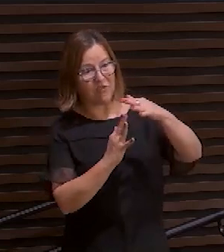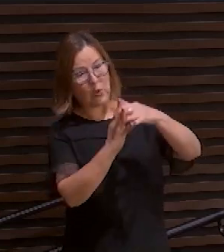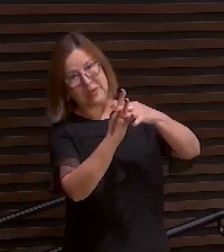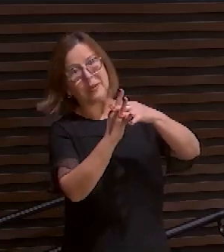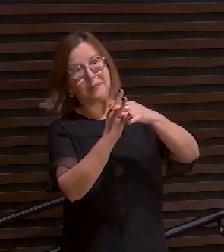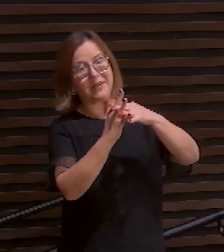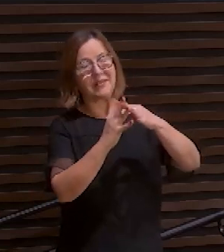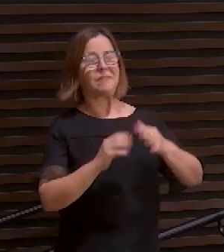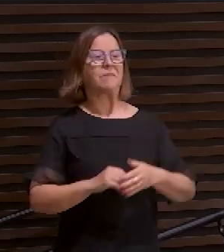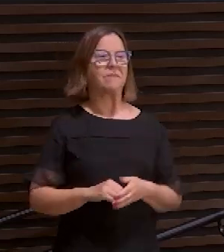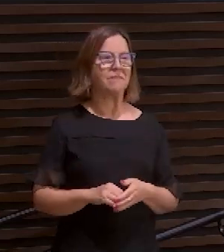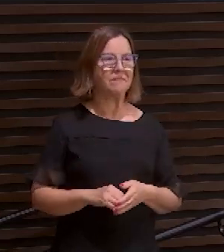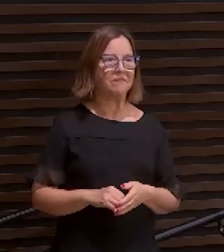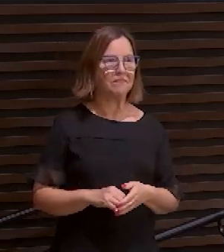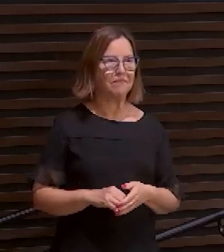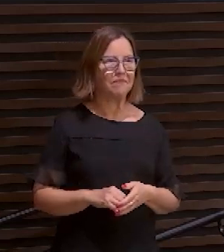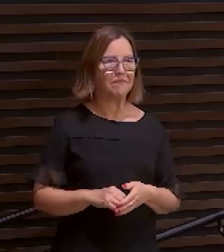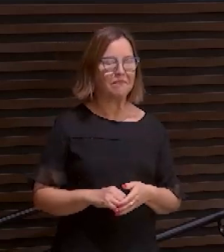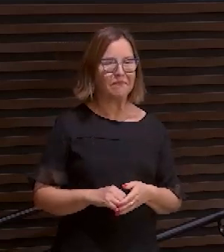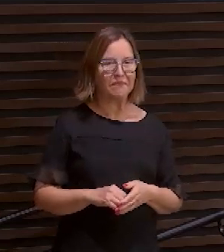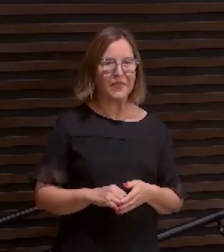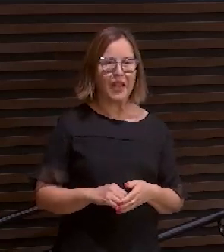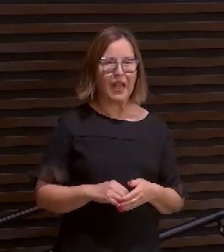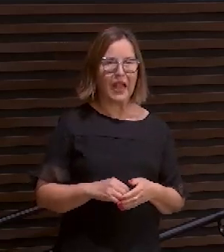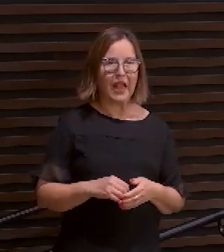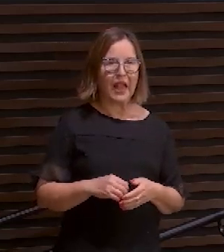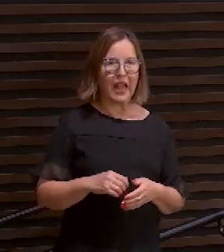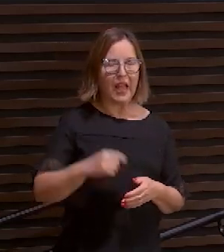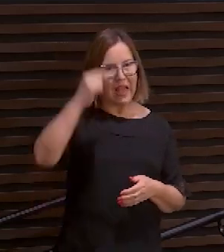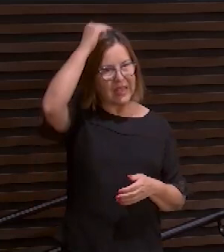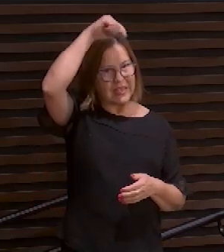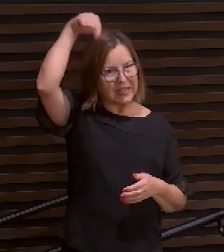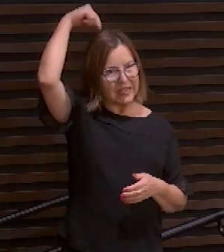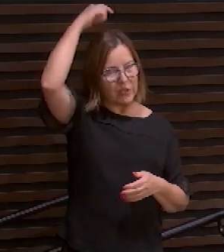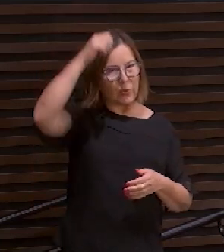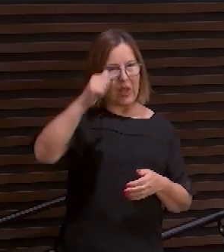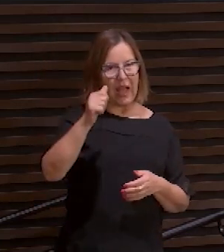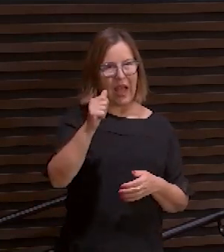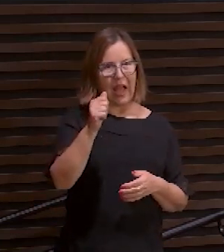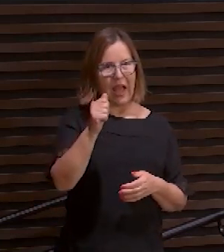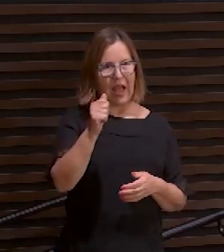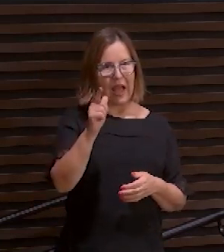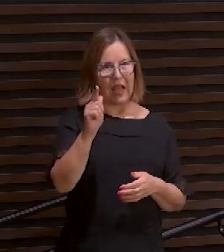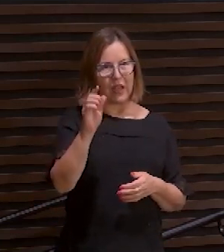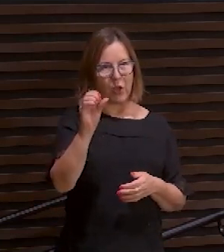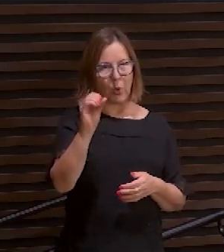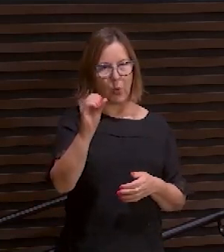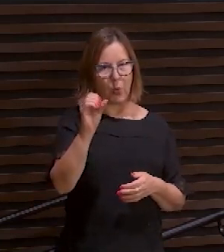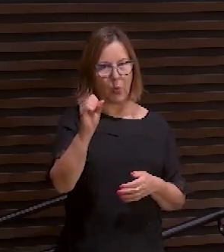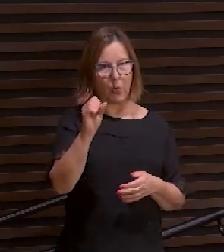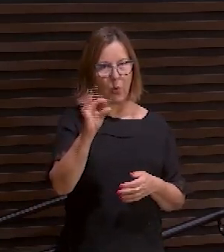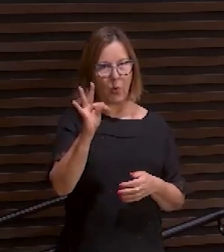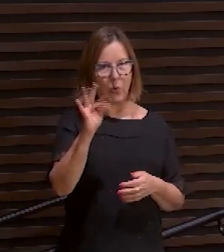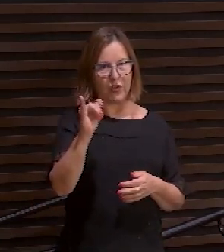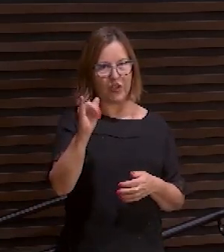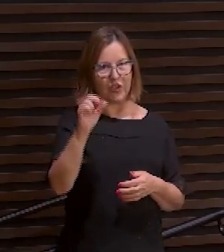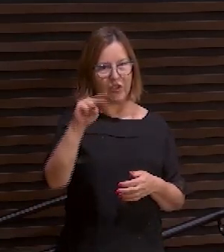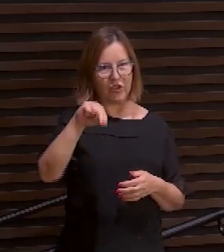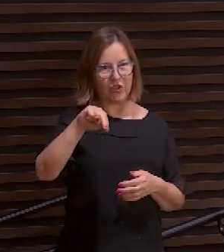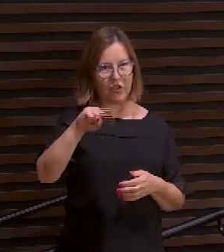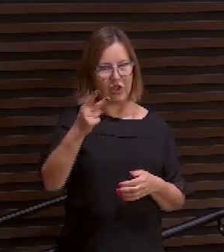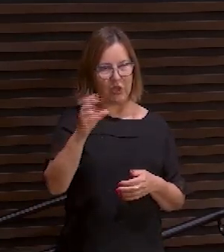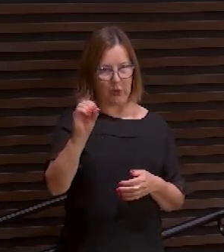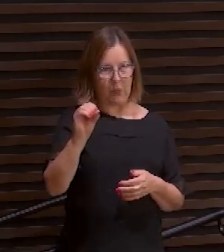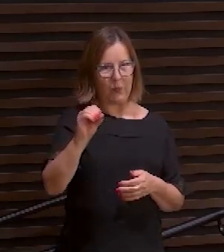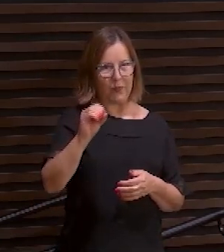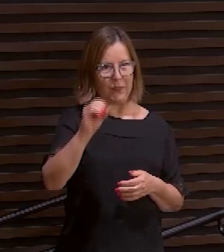Fé, Santo Agostinho, que foi um teólogo católico do quarto século, ele dizia: fé é crer naquilo